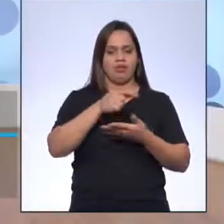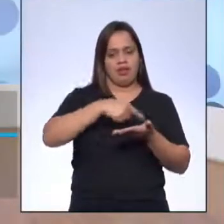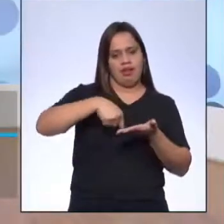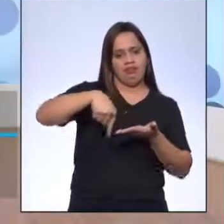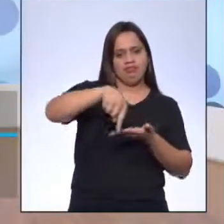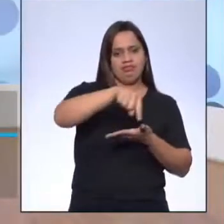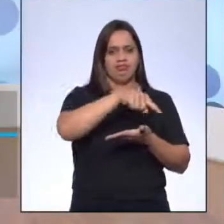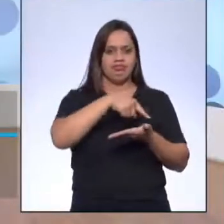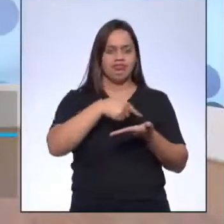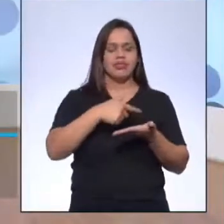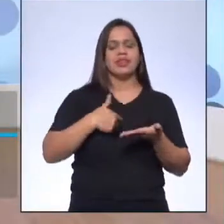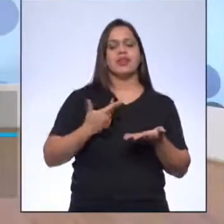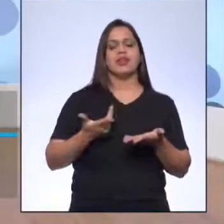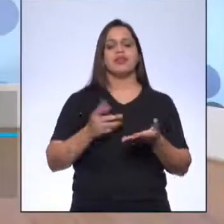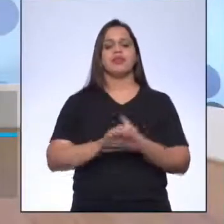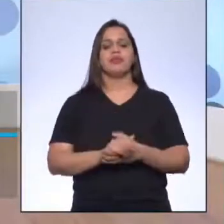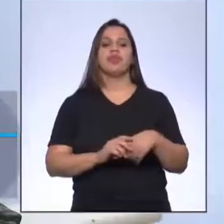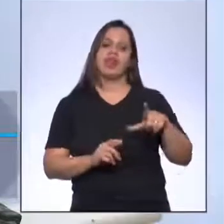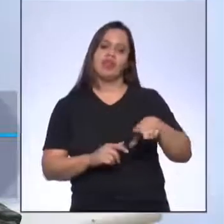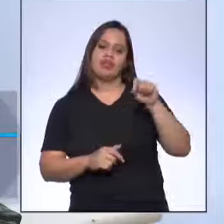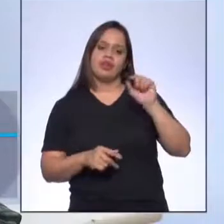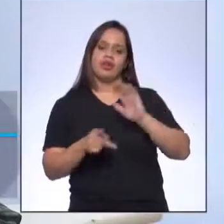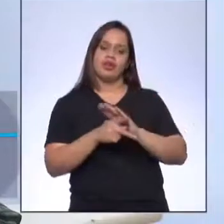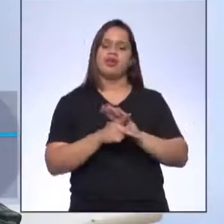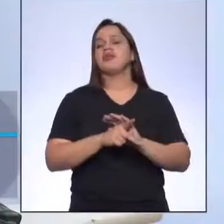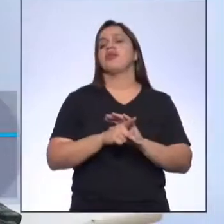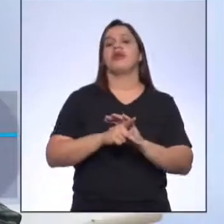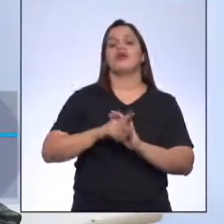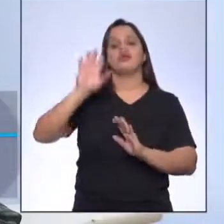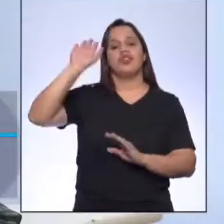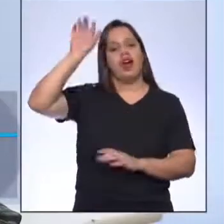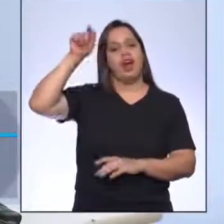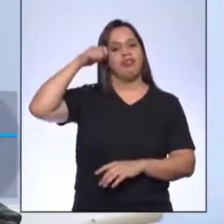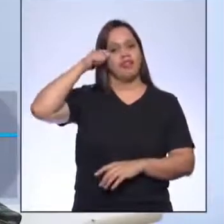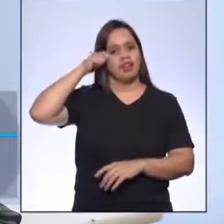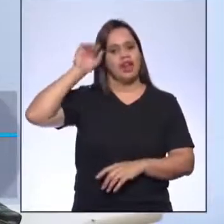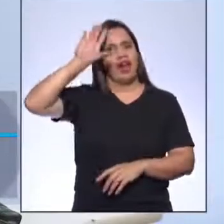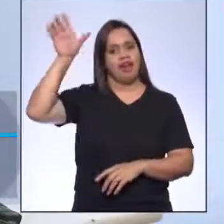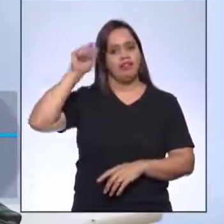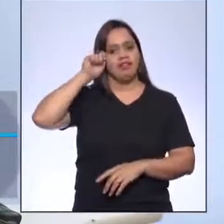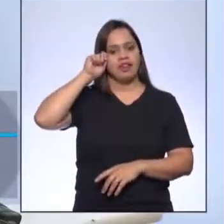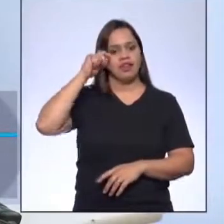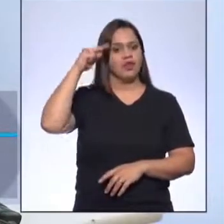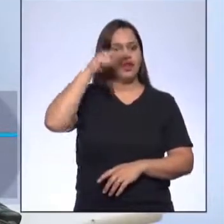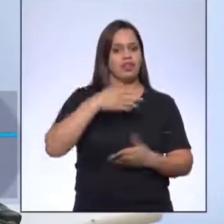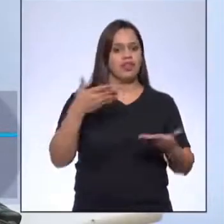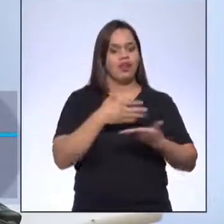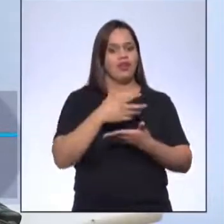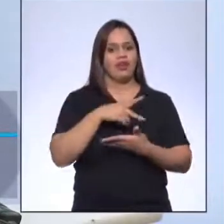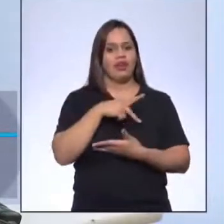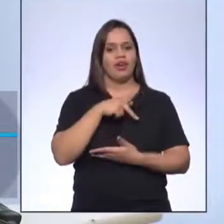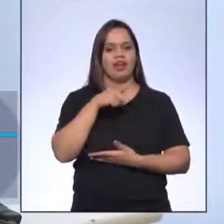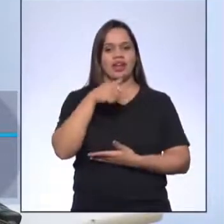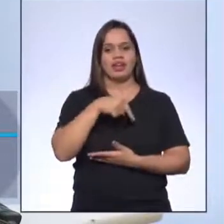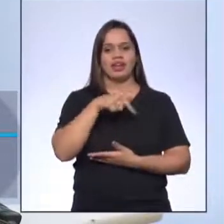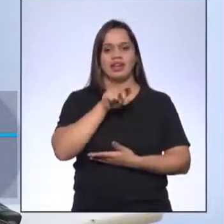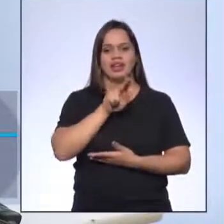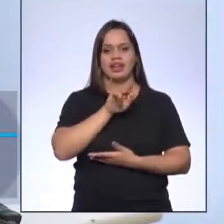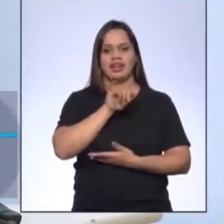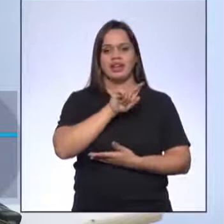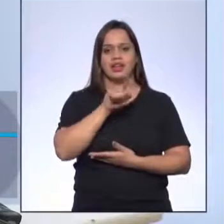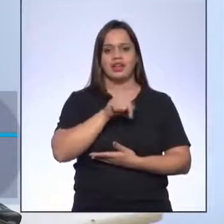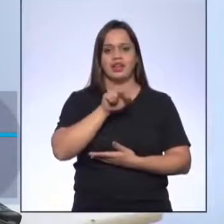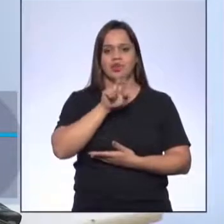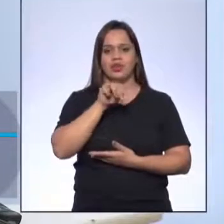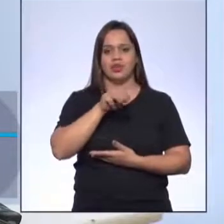carimbó. Pessoal, eu ficaria com a africana, como eu já tinha dito para vocês, quando eu vi a kizomba, eu fiquei apaixonada. Eu espero poder